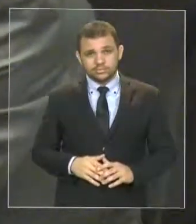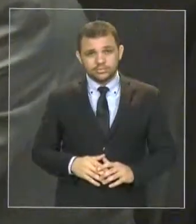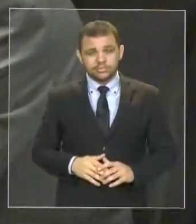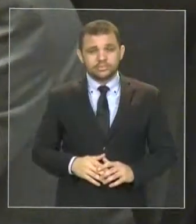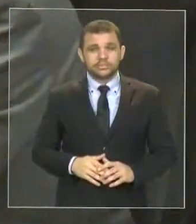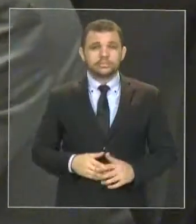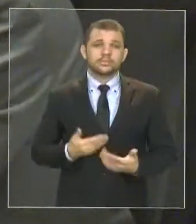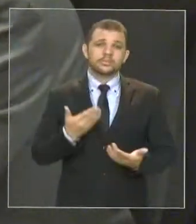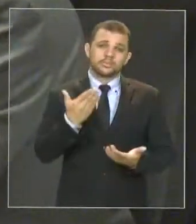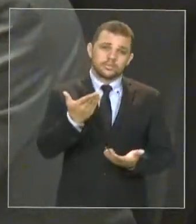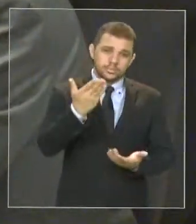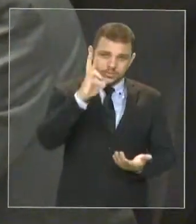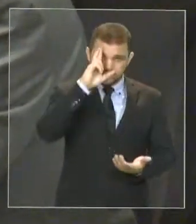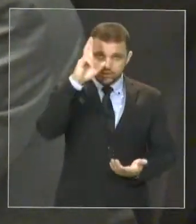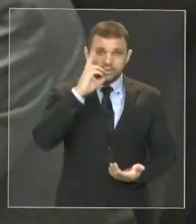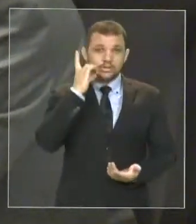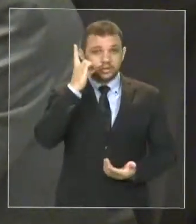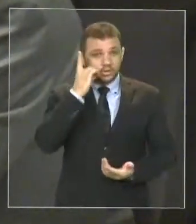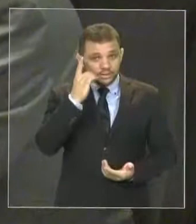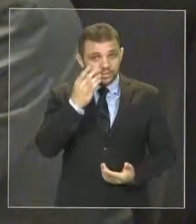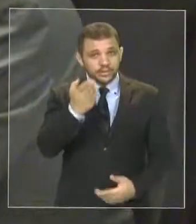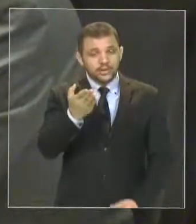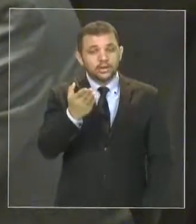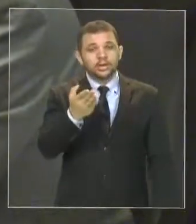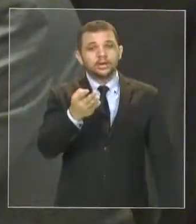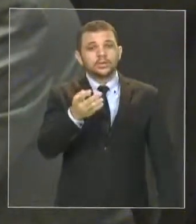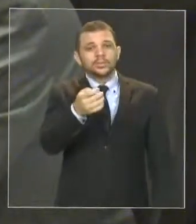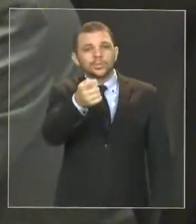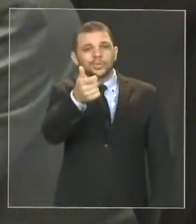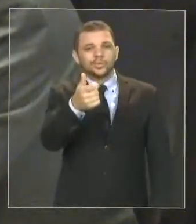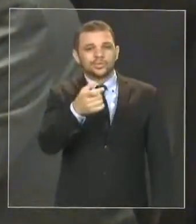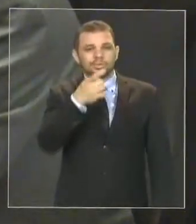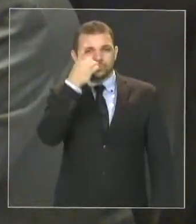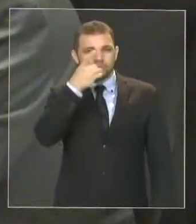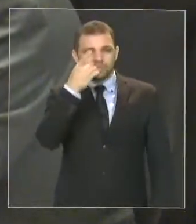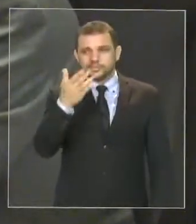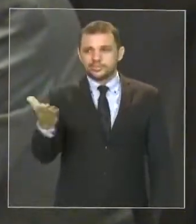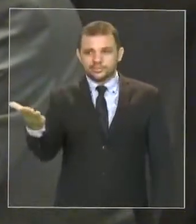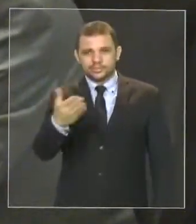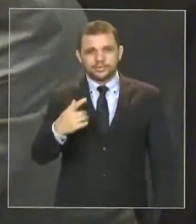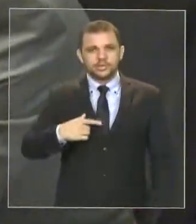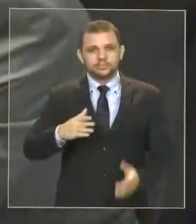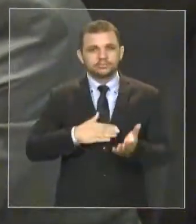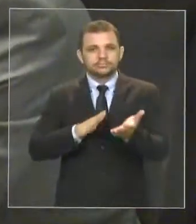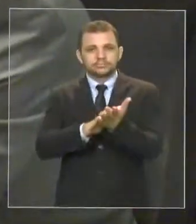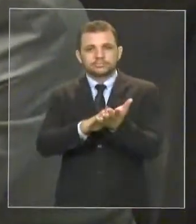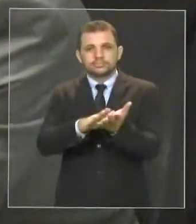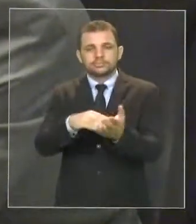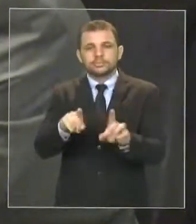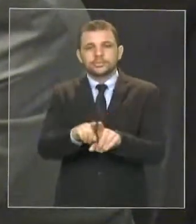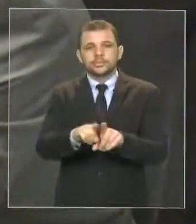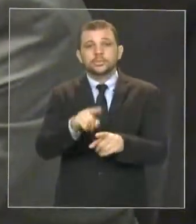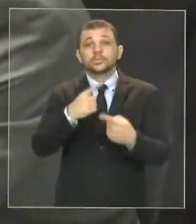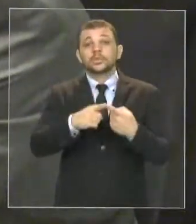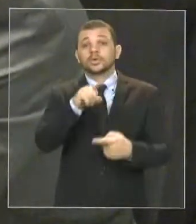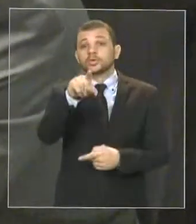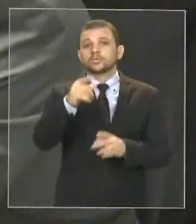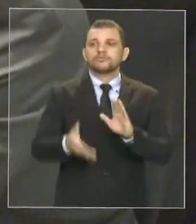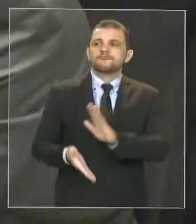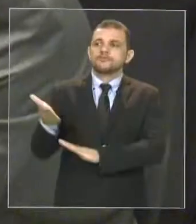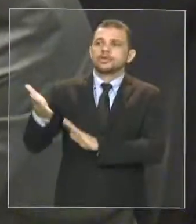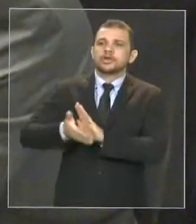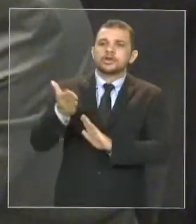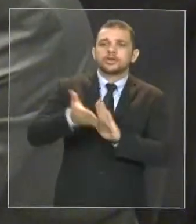Vossa Excelência é um dos poucos aqui, e eu parabenizo Vossa Excelência, a rodar o Estado inteiro